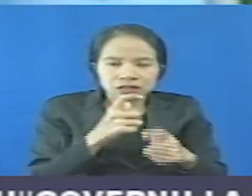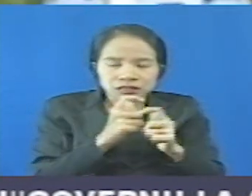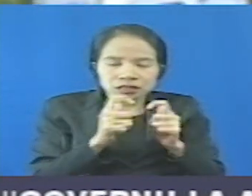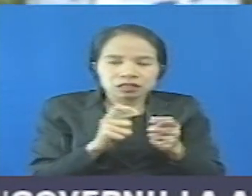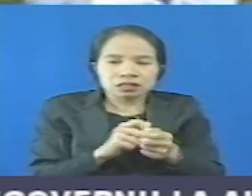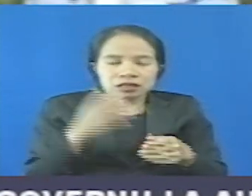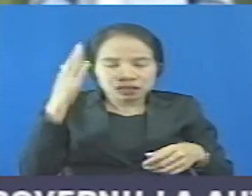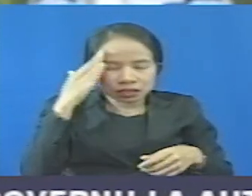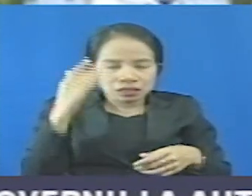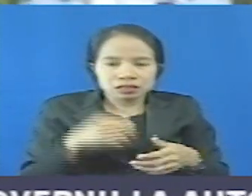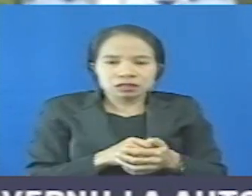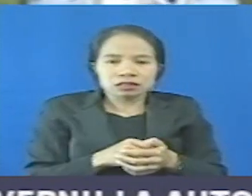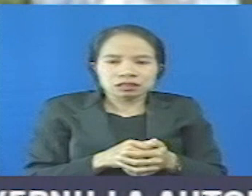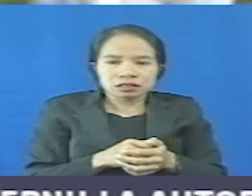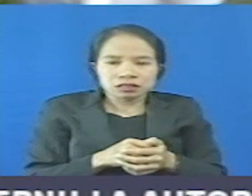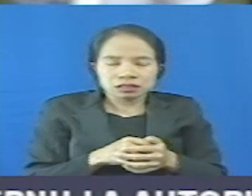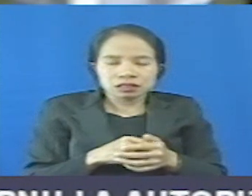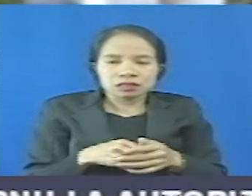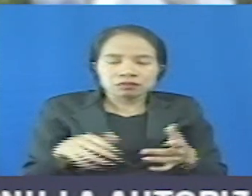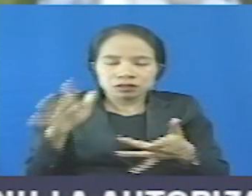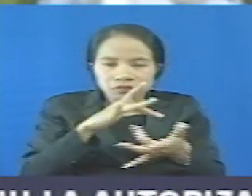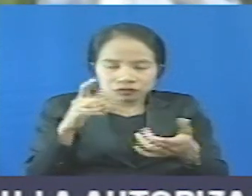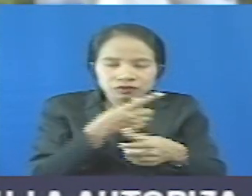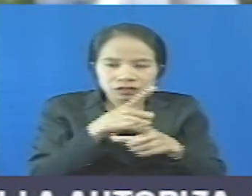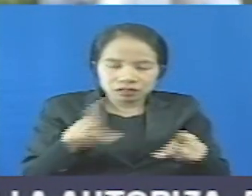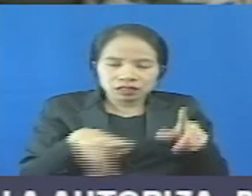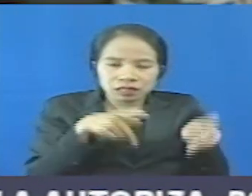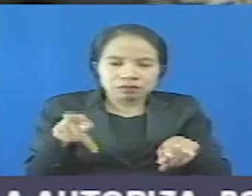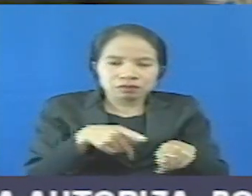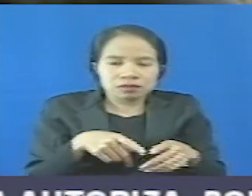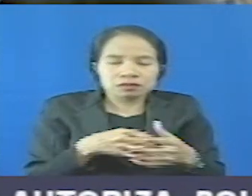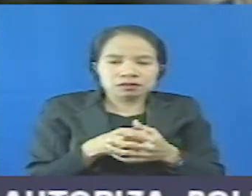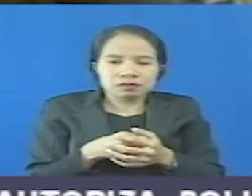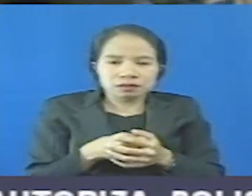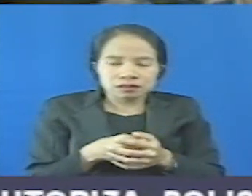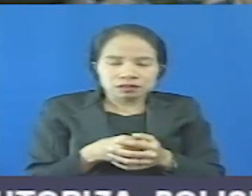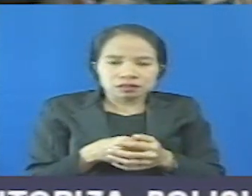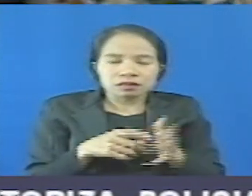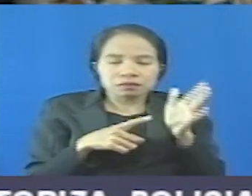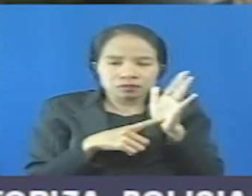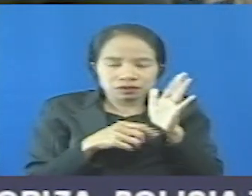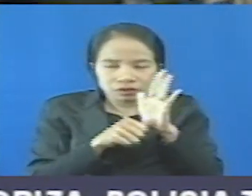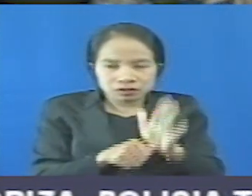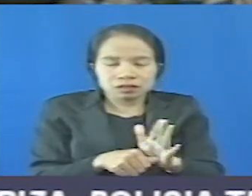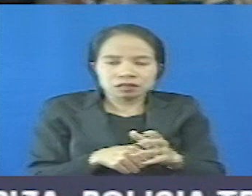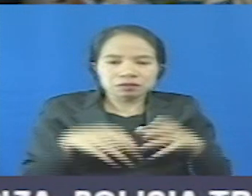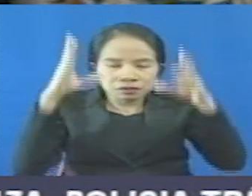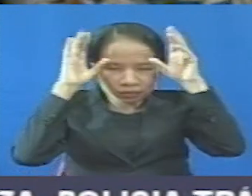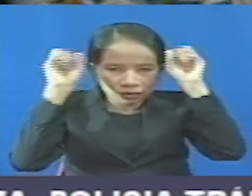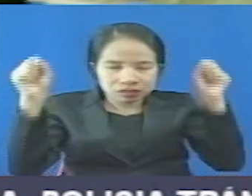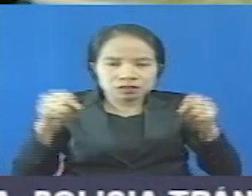teste hudi confirma sir ne estado medico antes alo movimento livre e a sociedade. Sales Pinto declara apresenta ona questa uneba